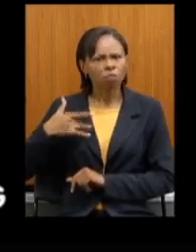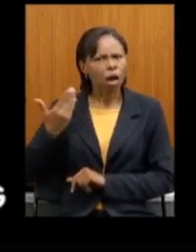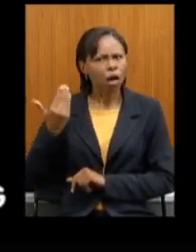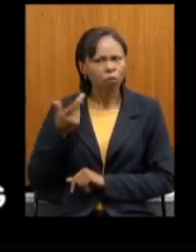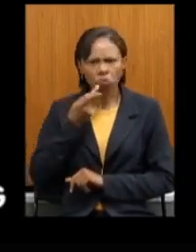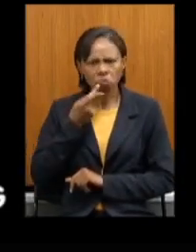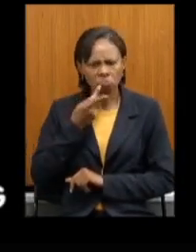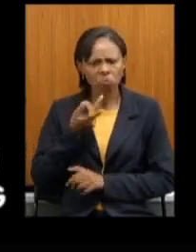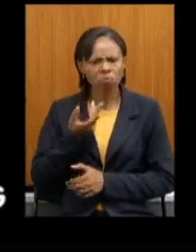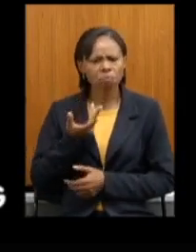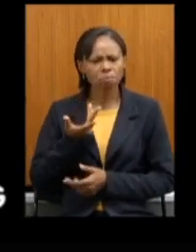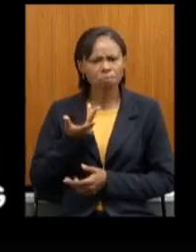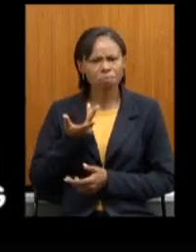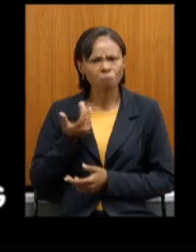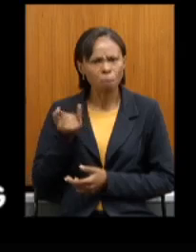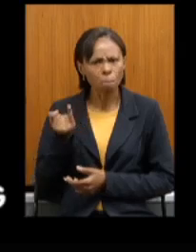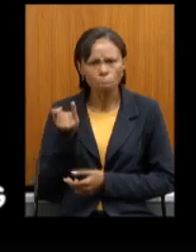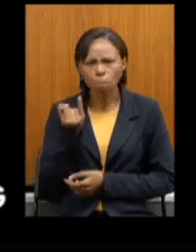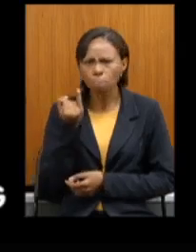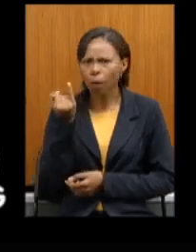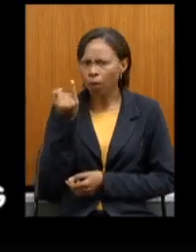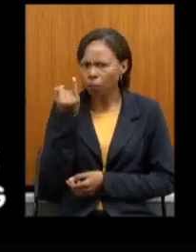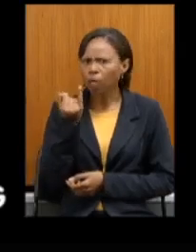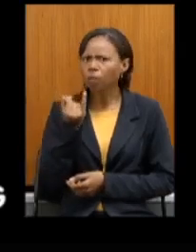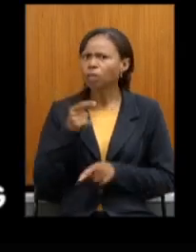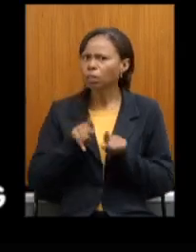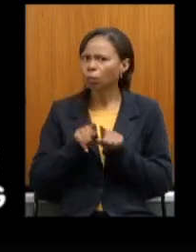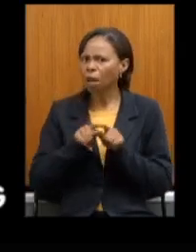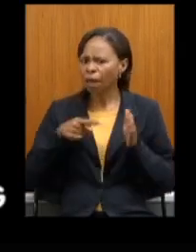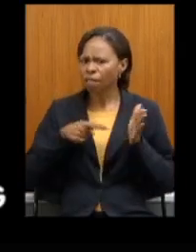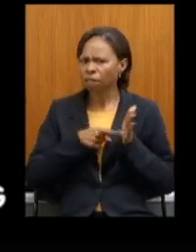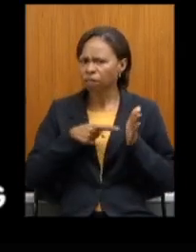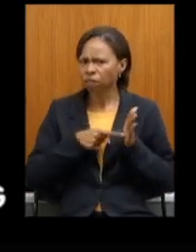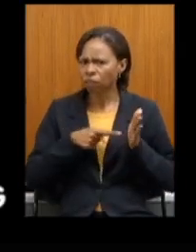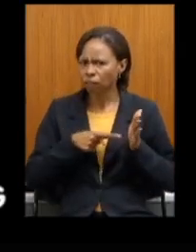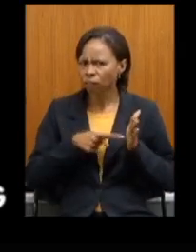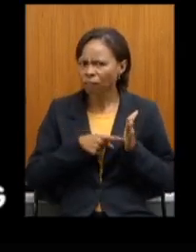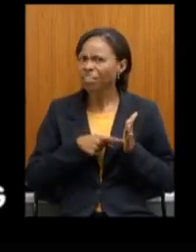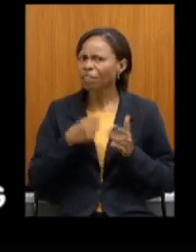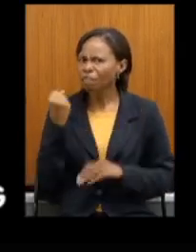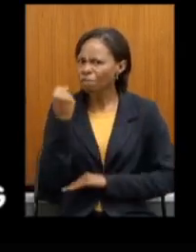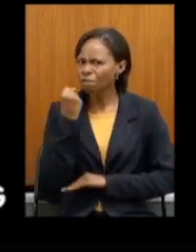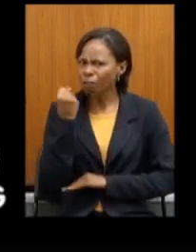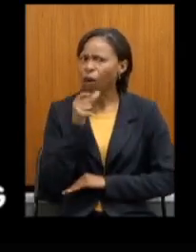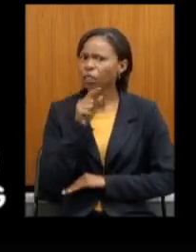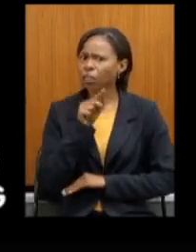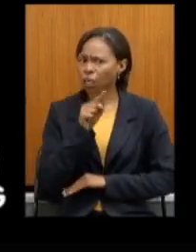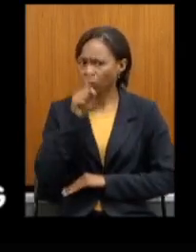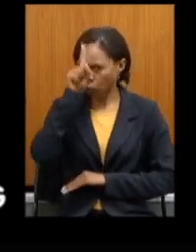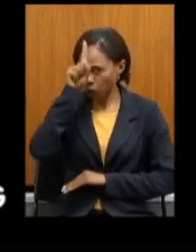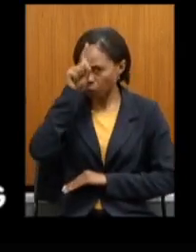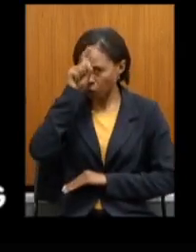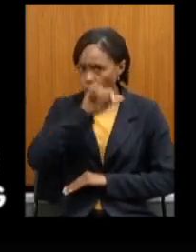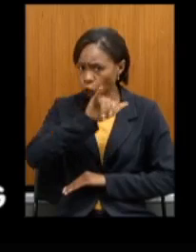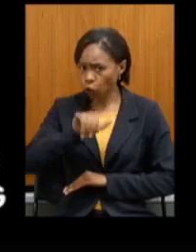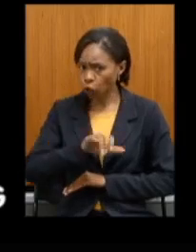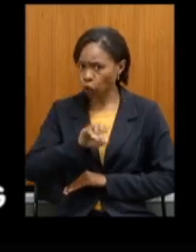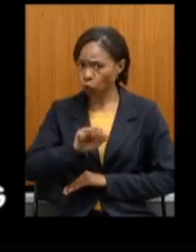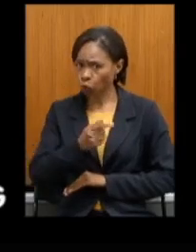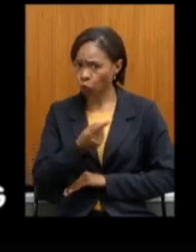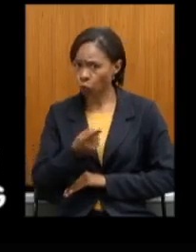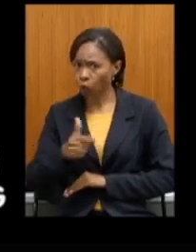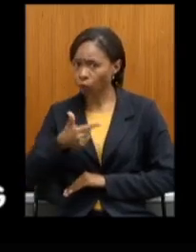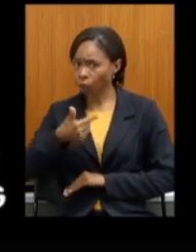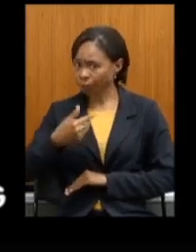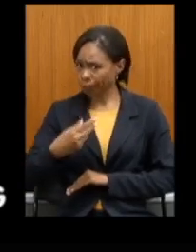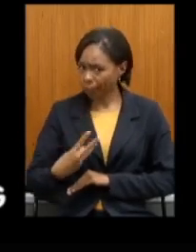né? Inclusive denúncias graves com relação ao que está ocorrendo no Hospital João 23. São trabalhadores que têm